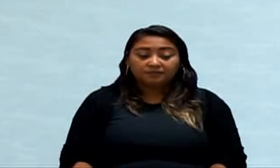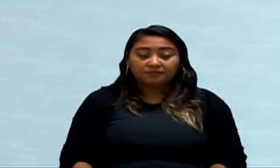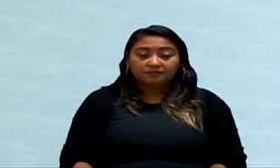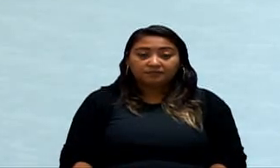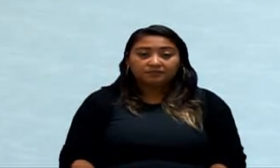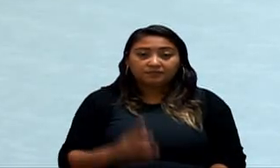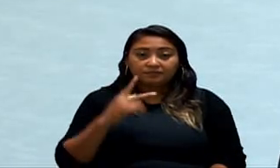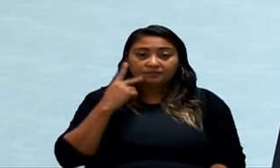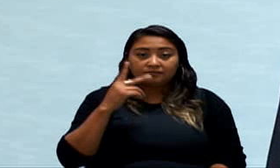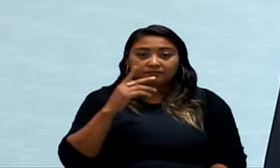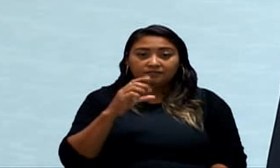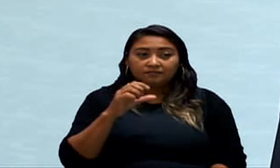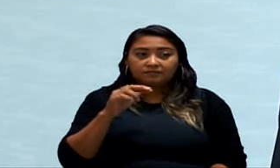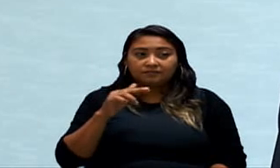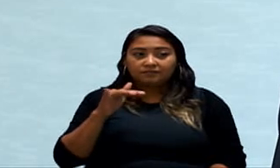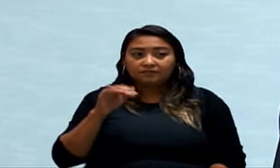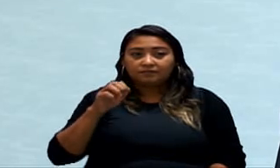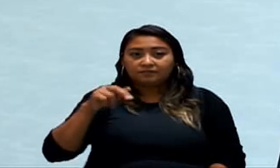Vereador Cristiano.